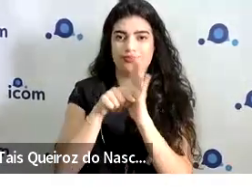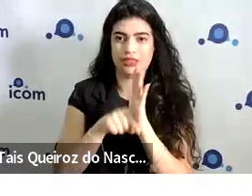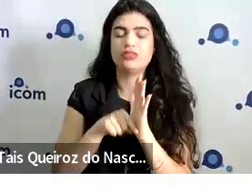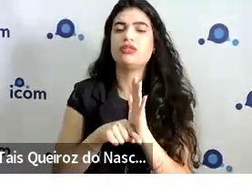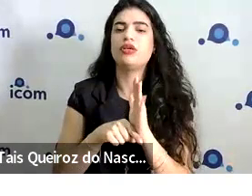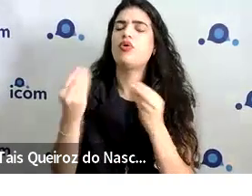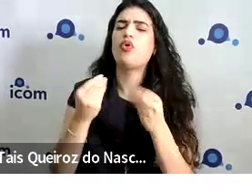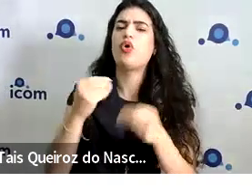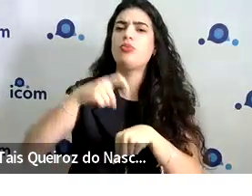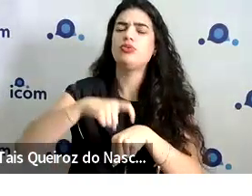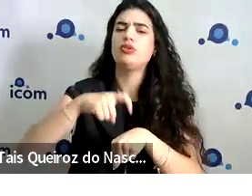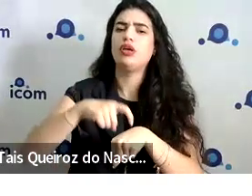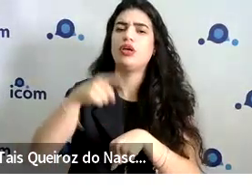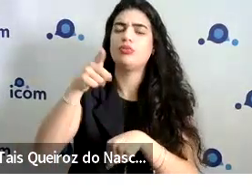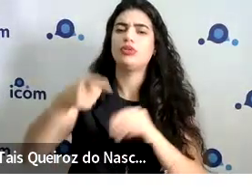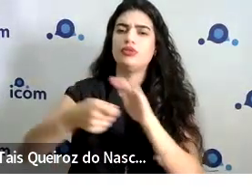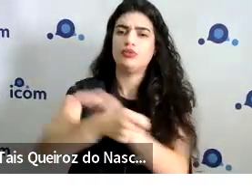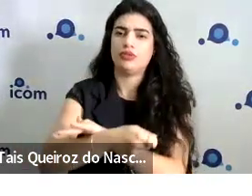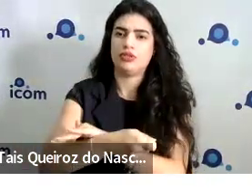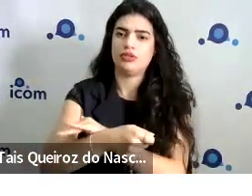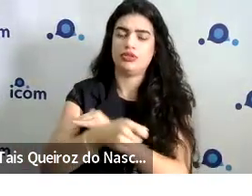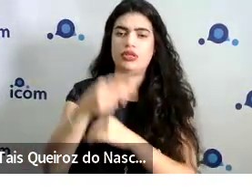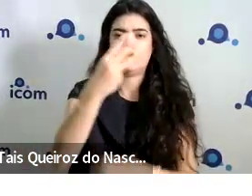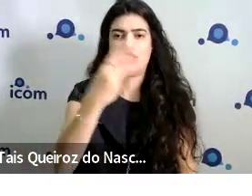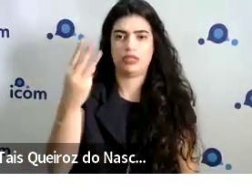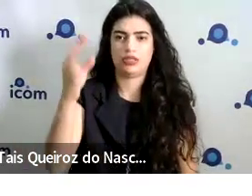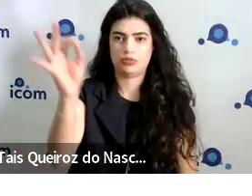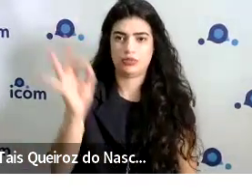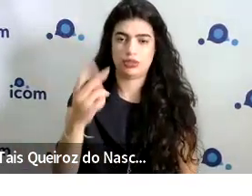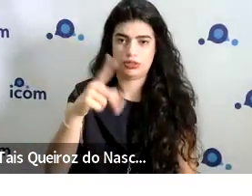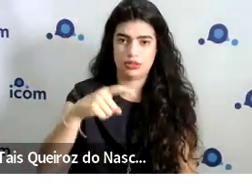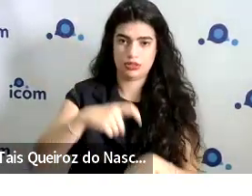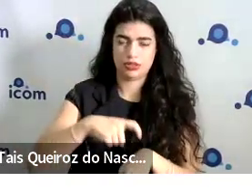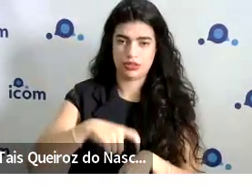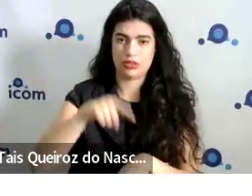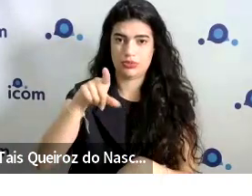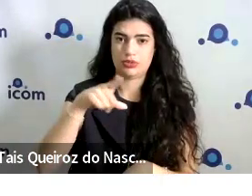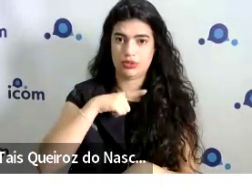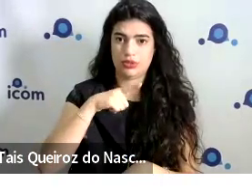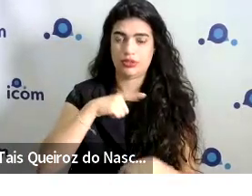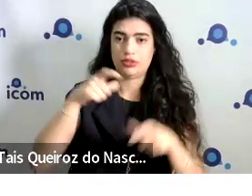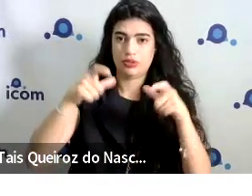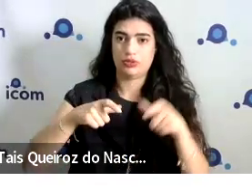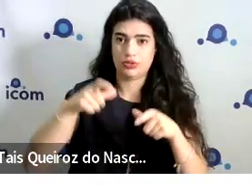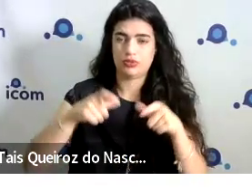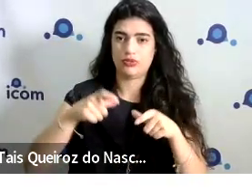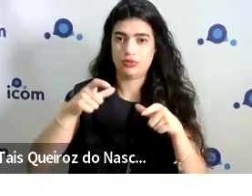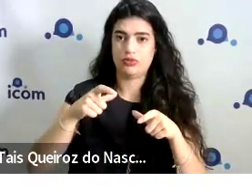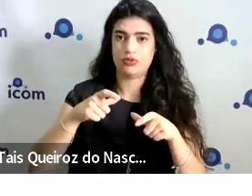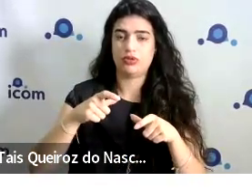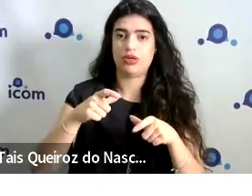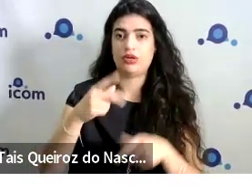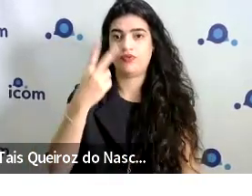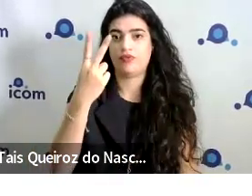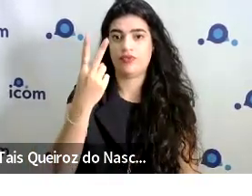tempo é investido hoje? Basicamente, então, 33% desse tempo está alocado para a obrigação acessória e 26%